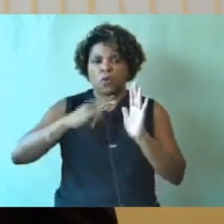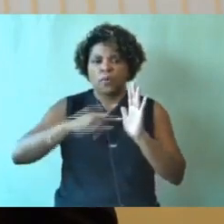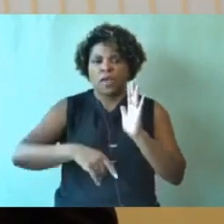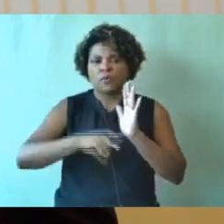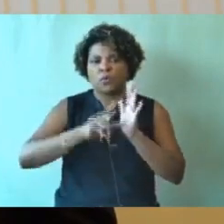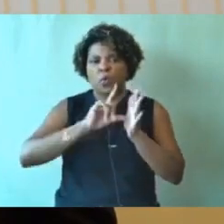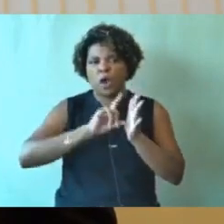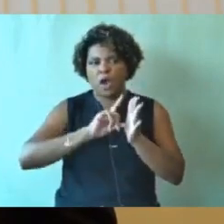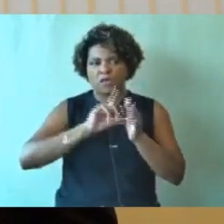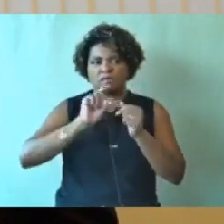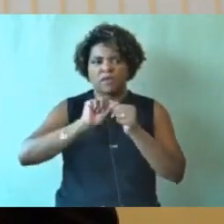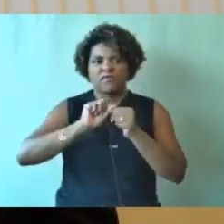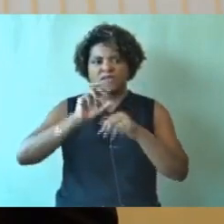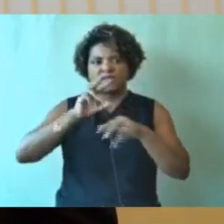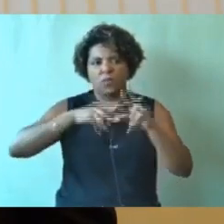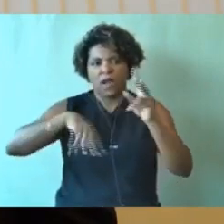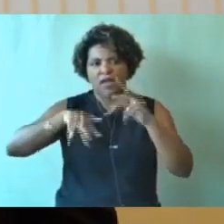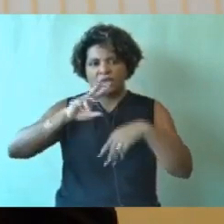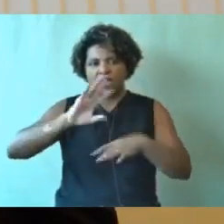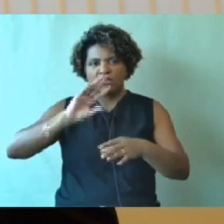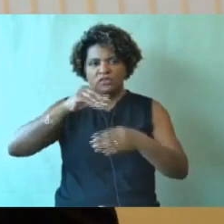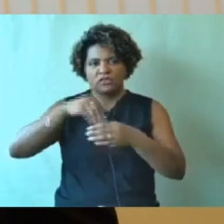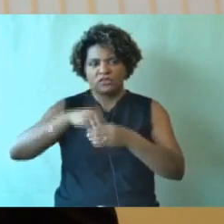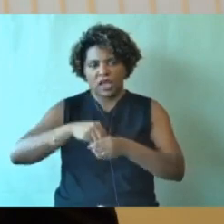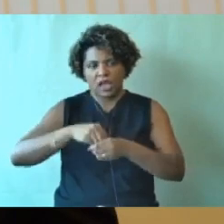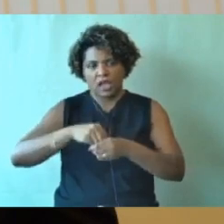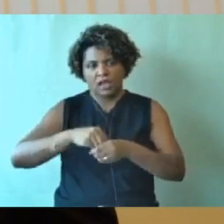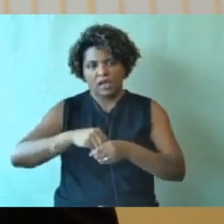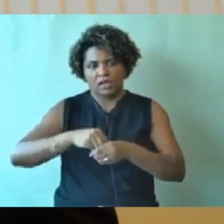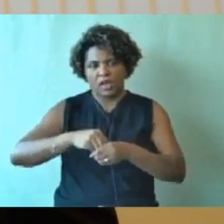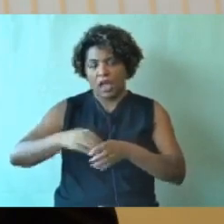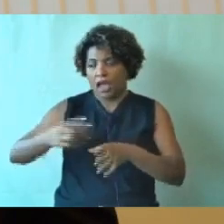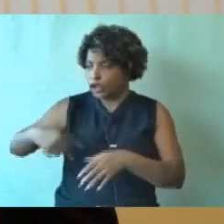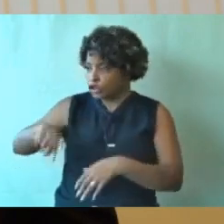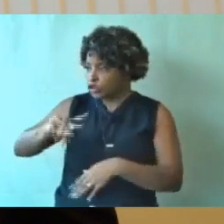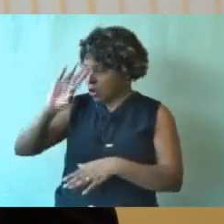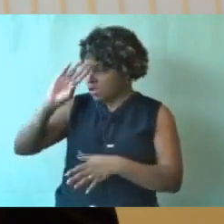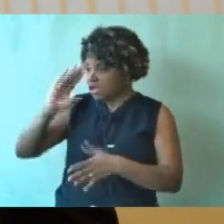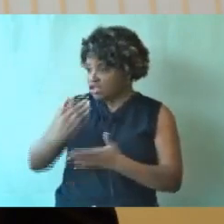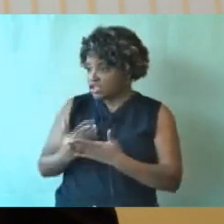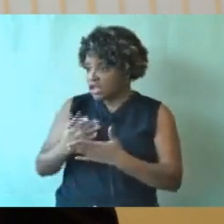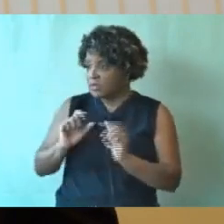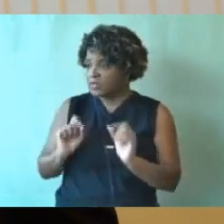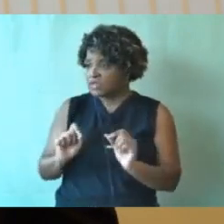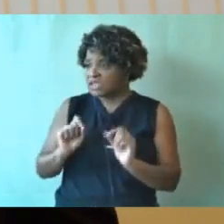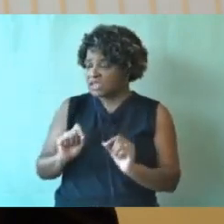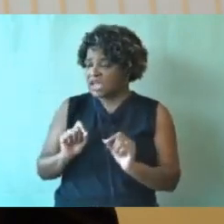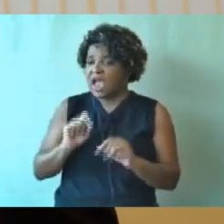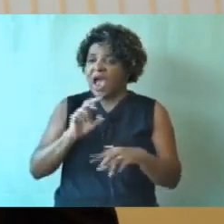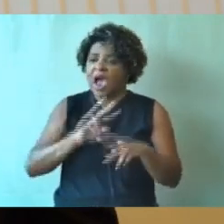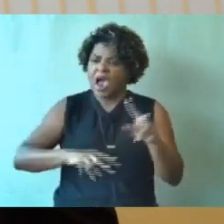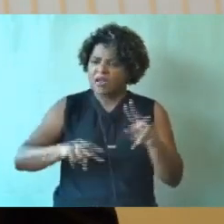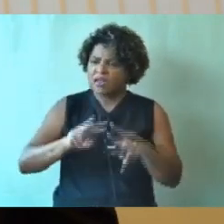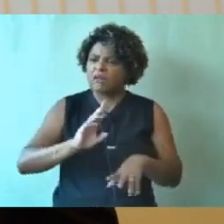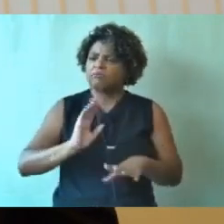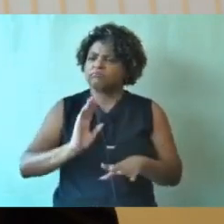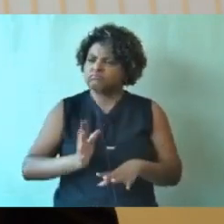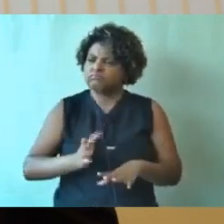anteriormente para análise do seu jurídico interno, e nós acreditamos na análise que foi feita pelo nosso jurídico do Cinto e